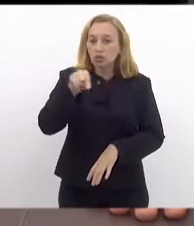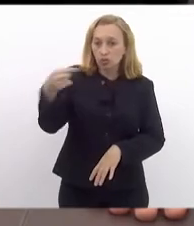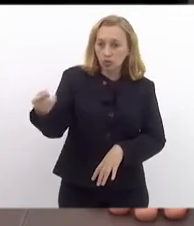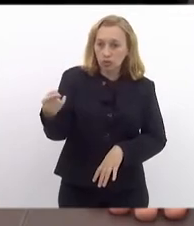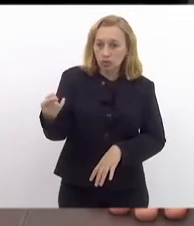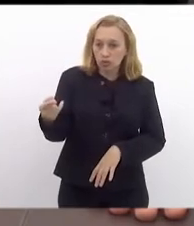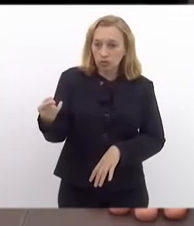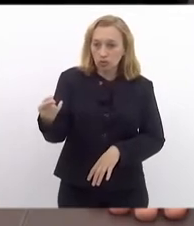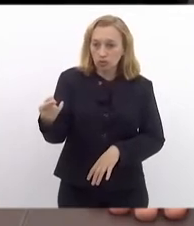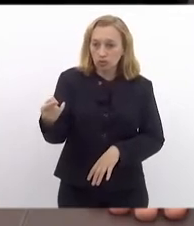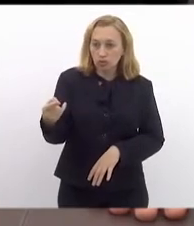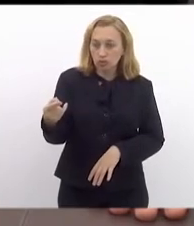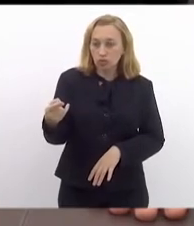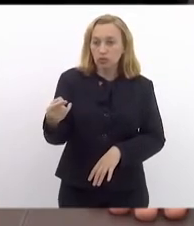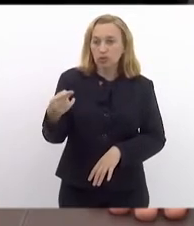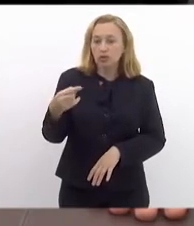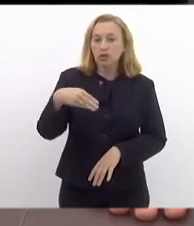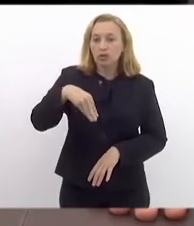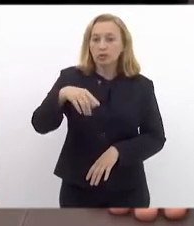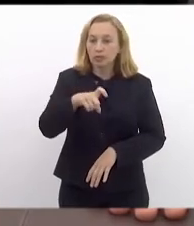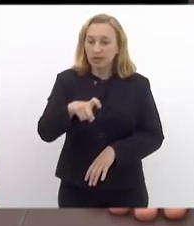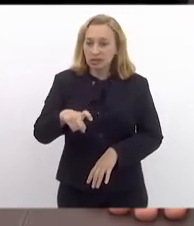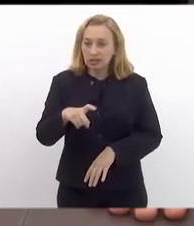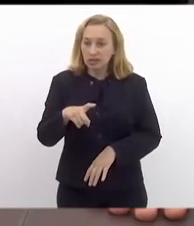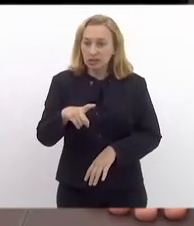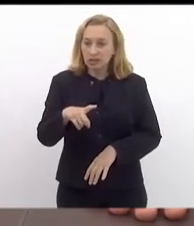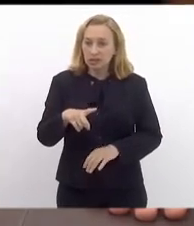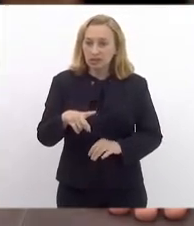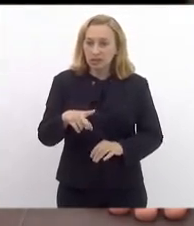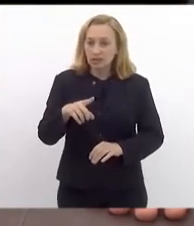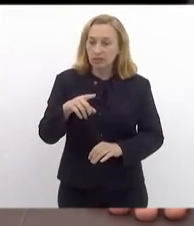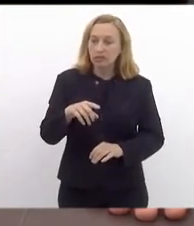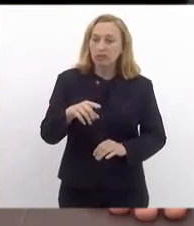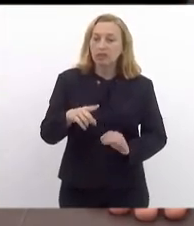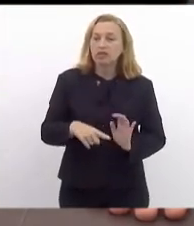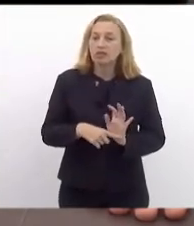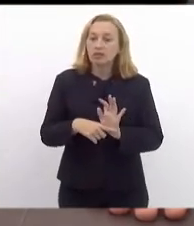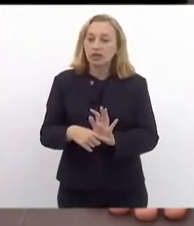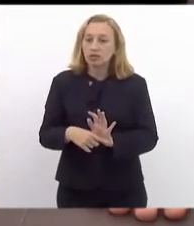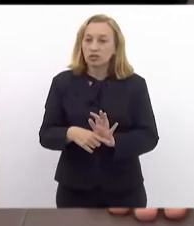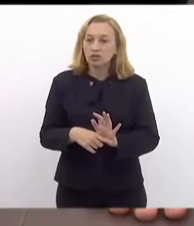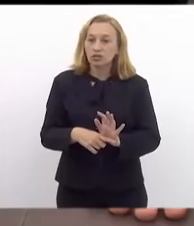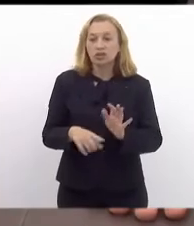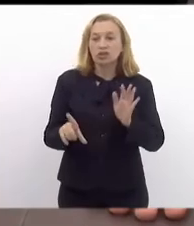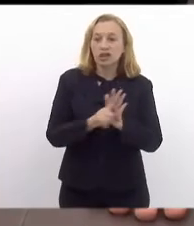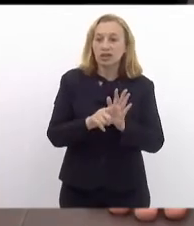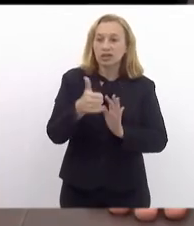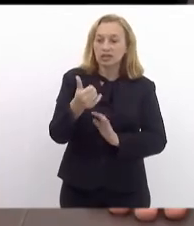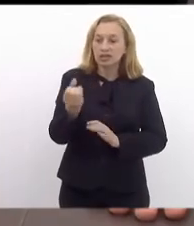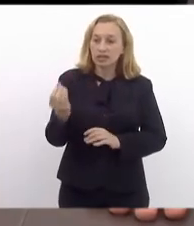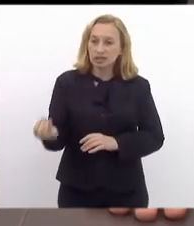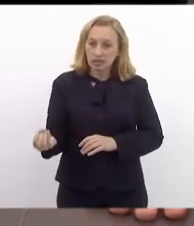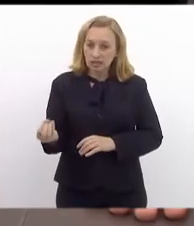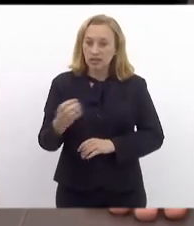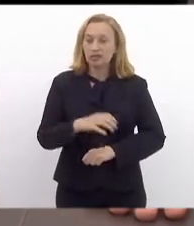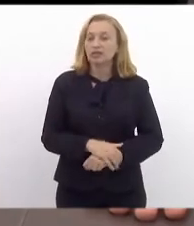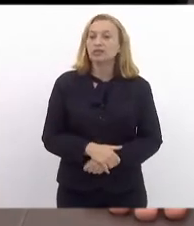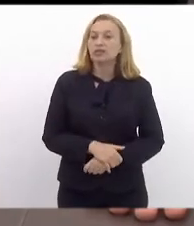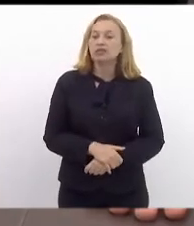o que configuraria um mix de benefício e uma vedação expressa da lei complementar 160 do convênio 190